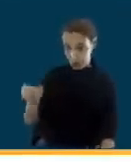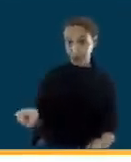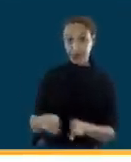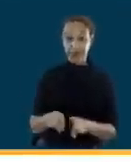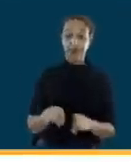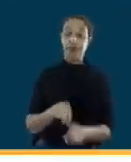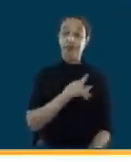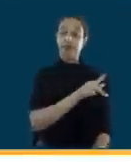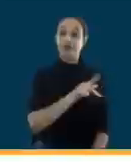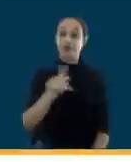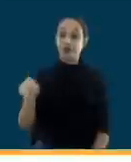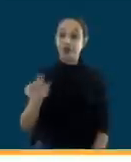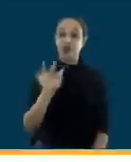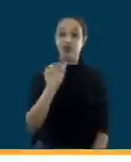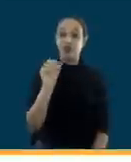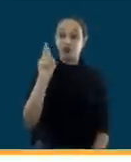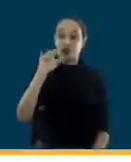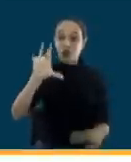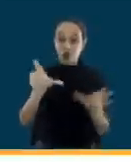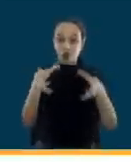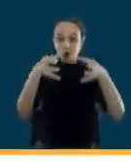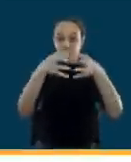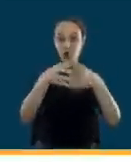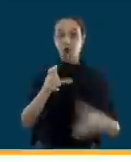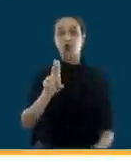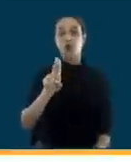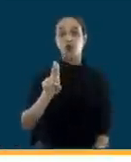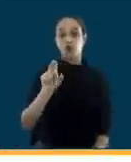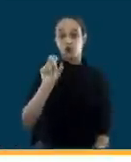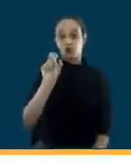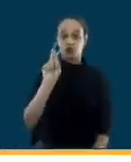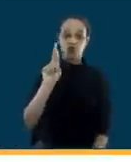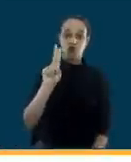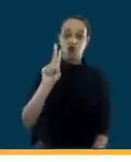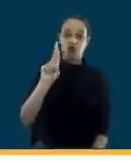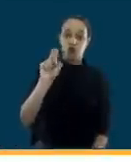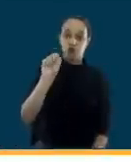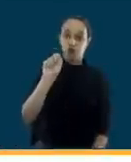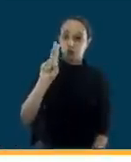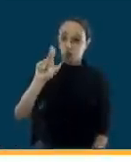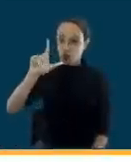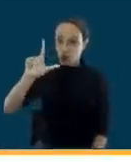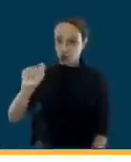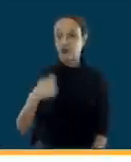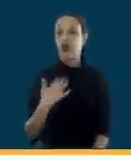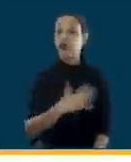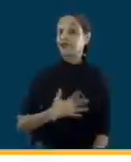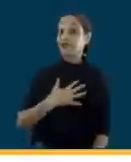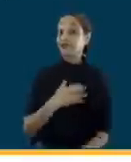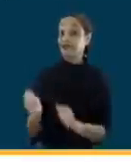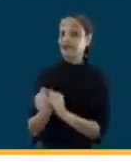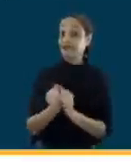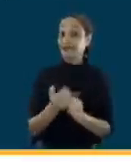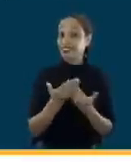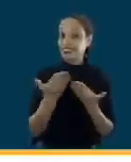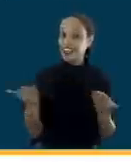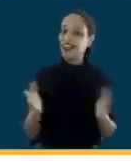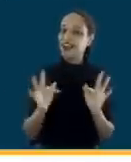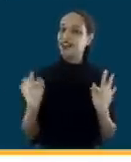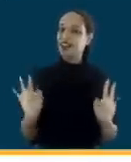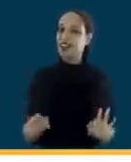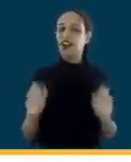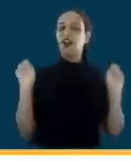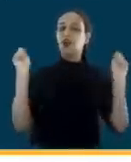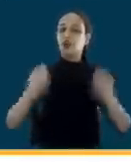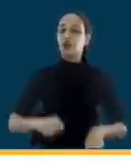Estaduais de Cultura, Úrsula Vidal. É um prazer enorme estar com vocês e a gratidão também por poder contar